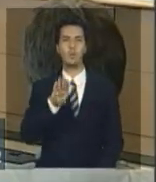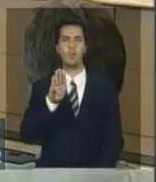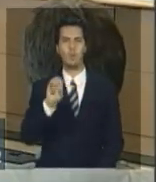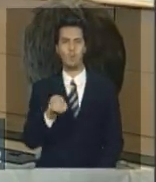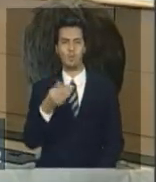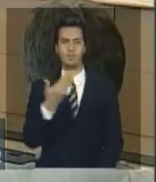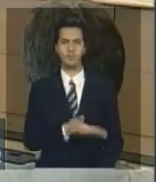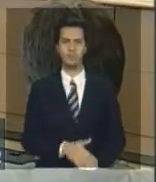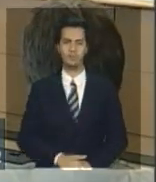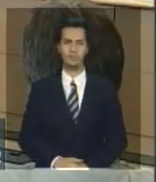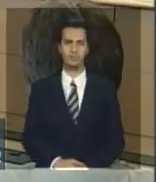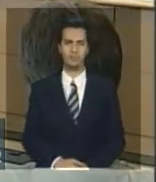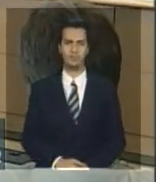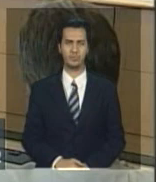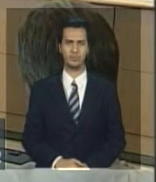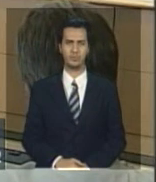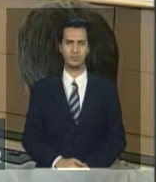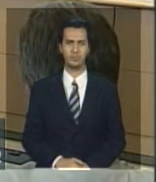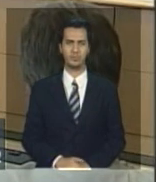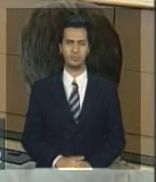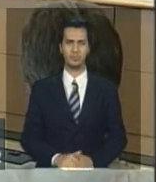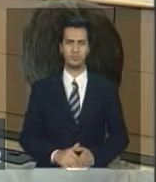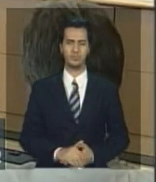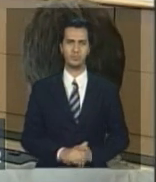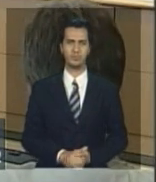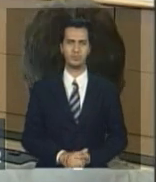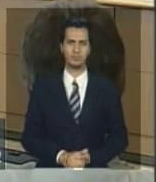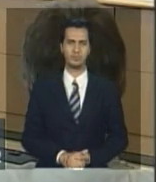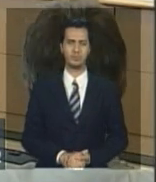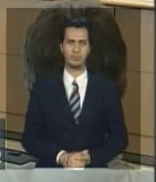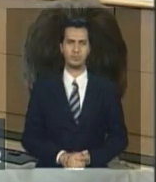aí, só para ter esperto que está ao vivo. Tá.